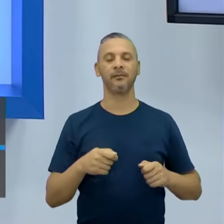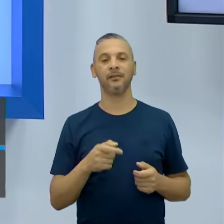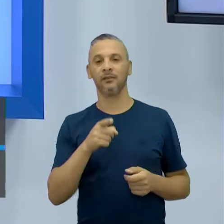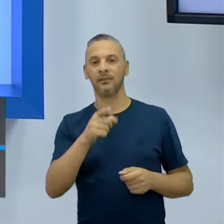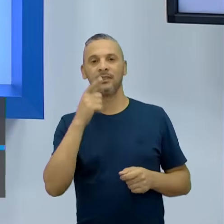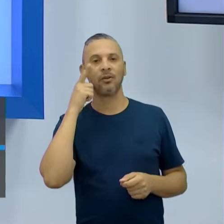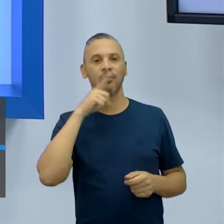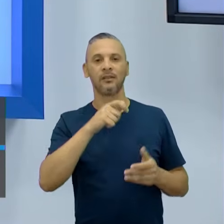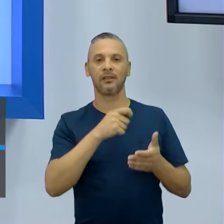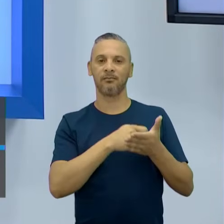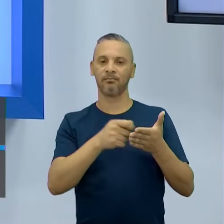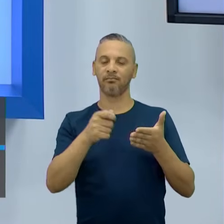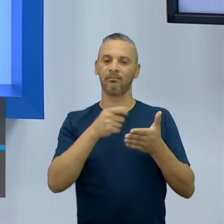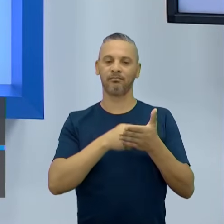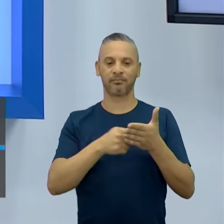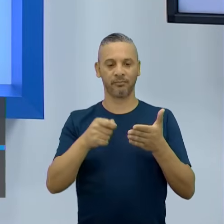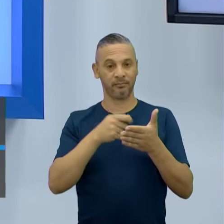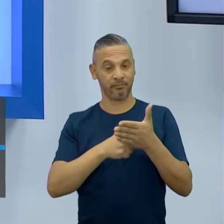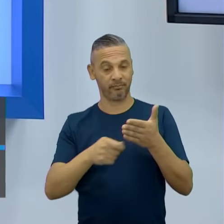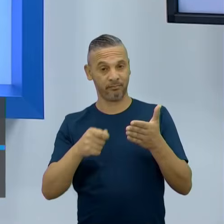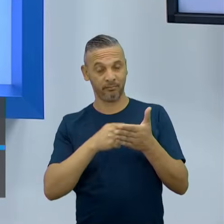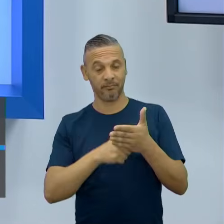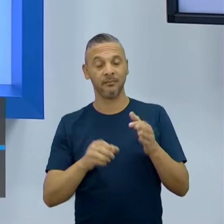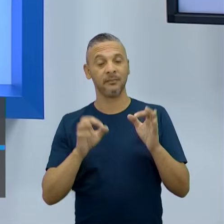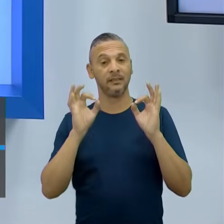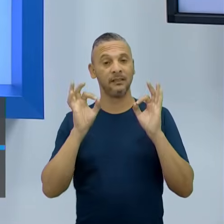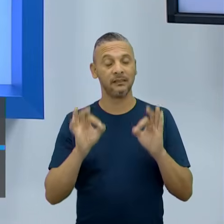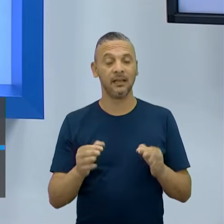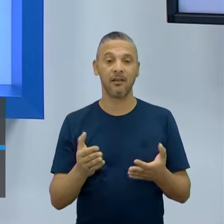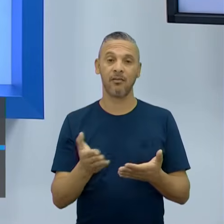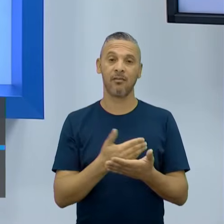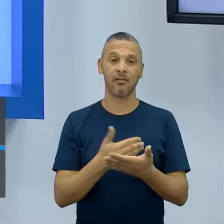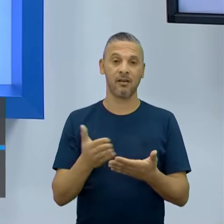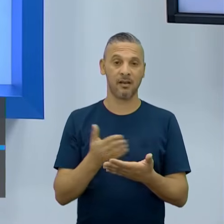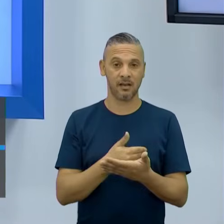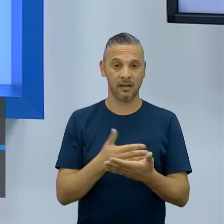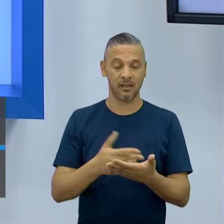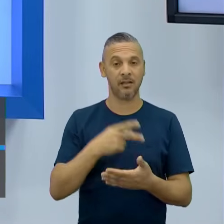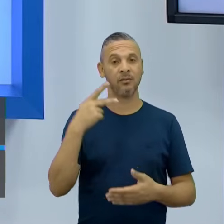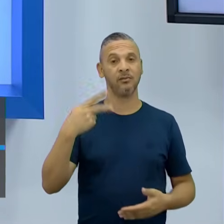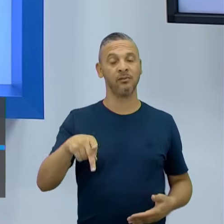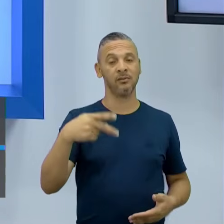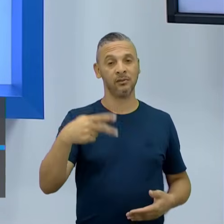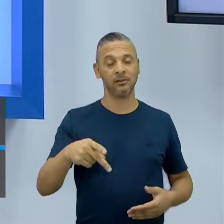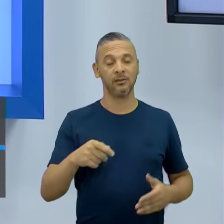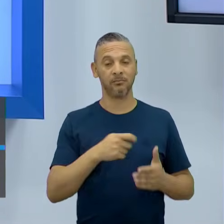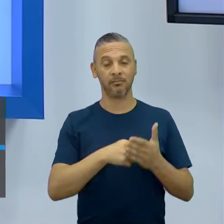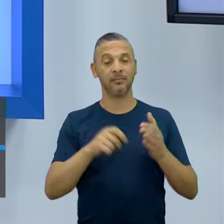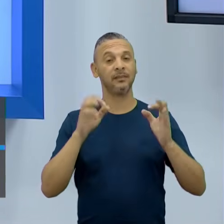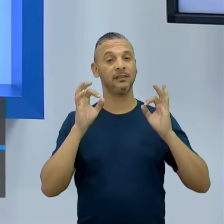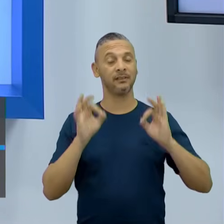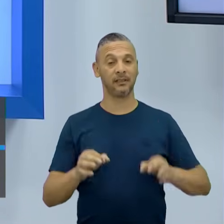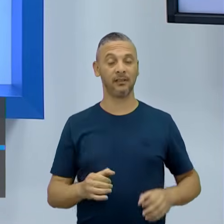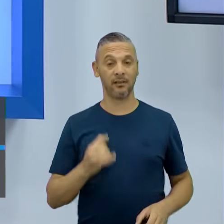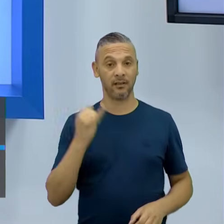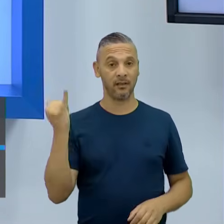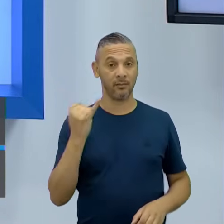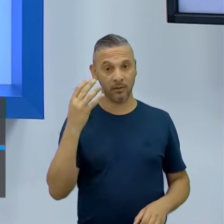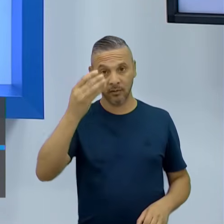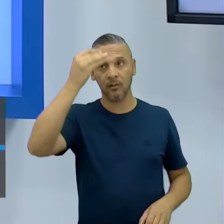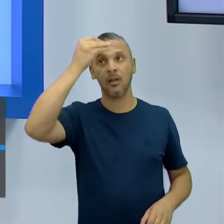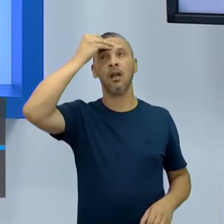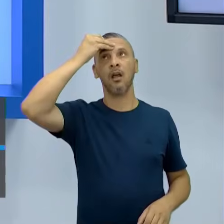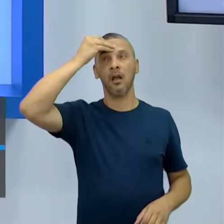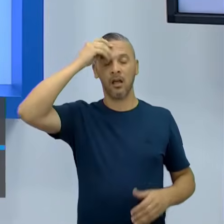para que você coloque o seu diário de bordo, o seu caderno de anotações, aí em dia. Lembrem-se, olha, o caderno